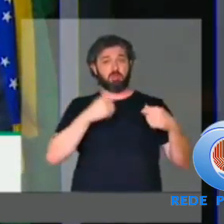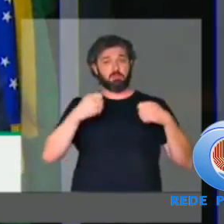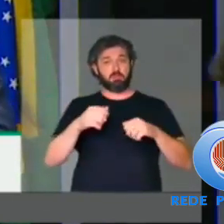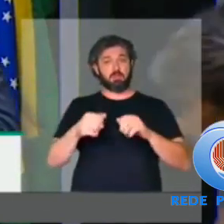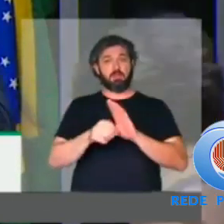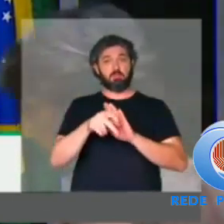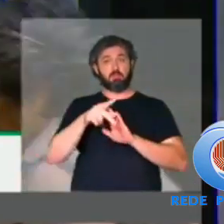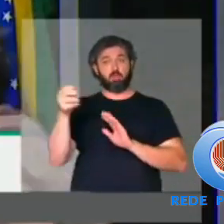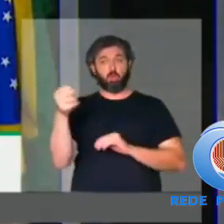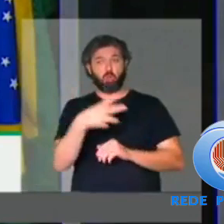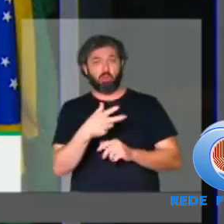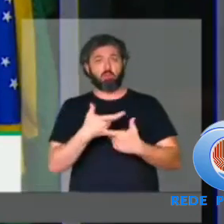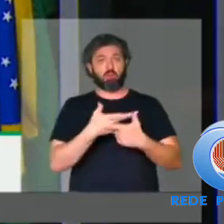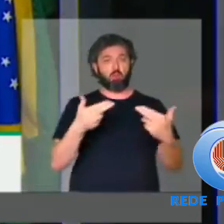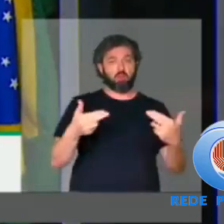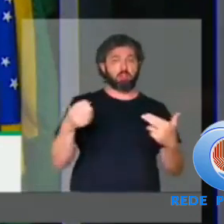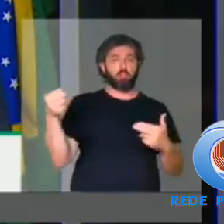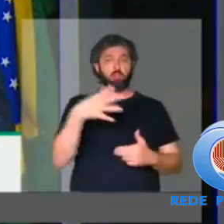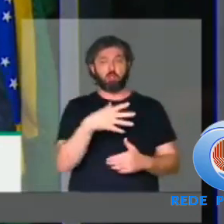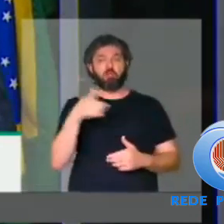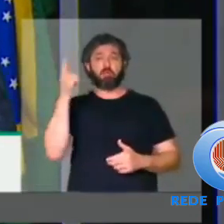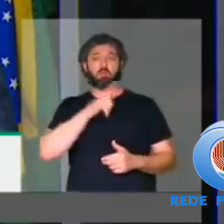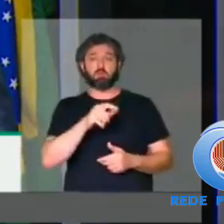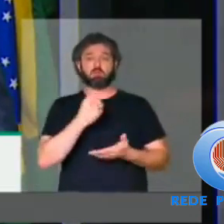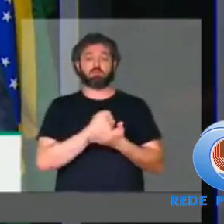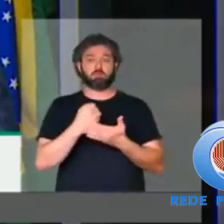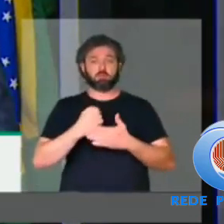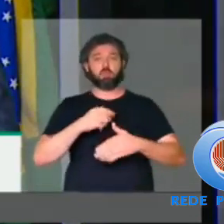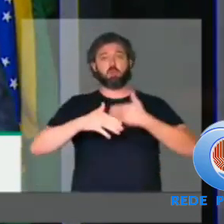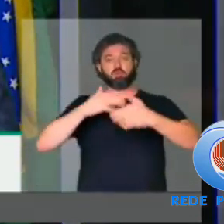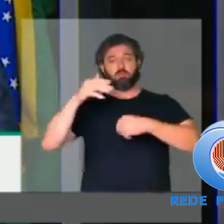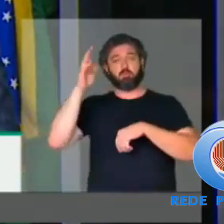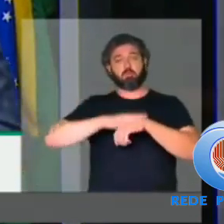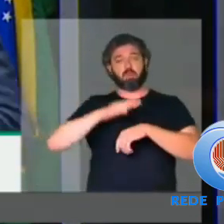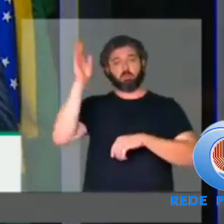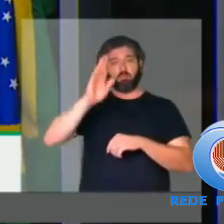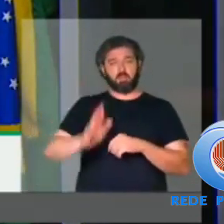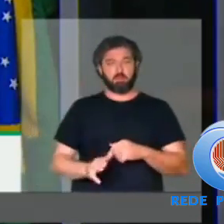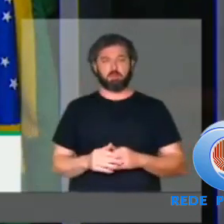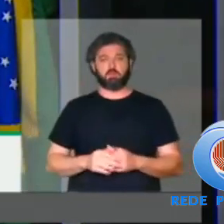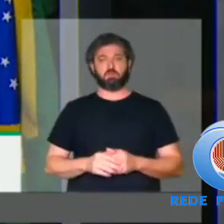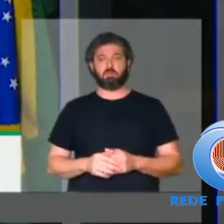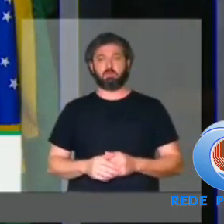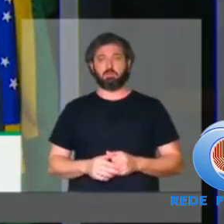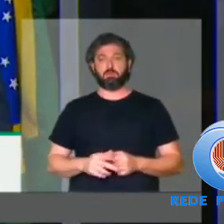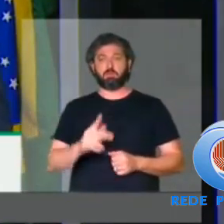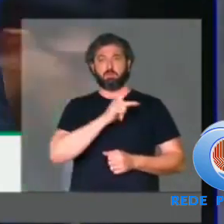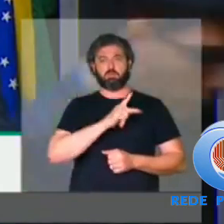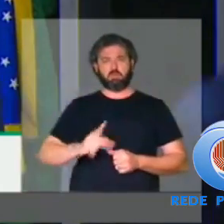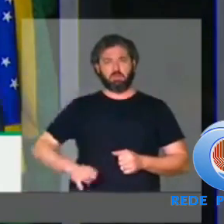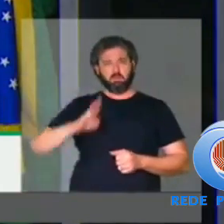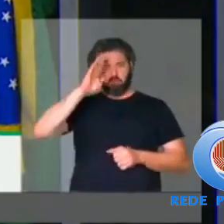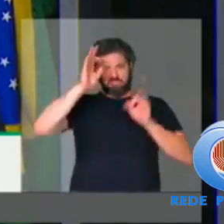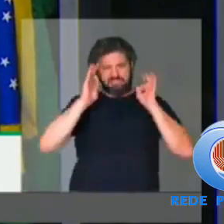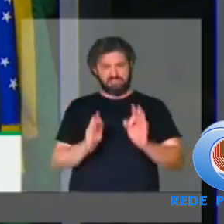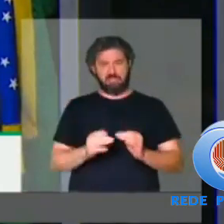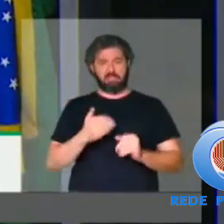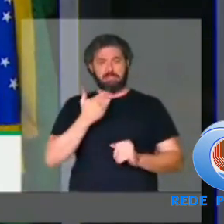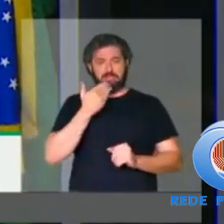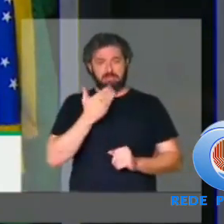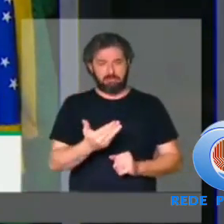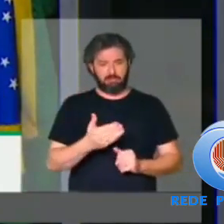de novas medidas. Medidas que vão gerar o crescimento desse país. O presidente acerta